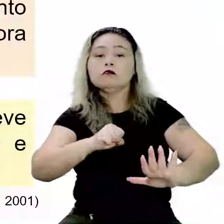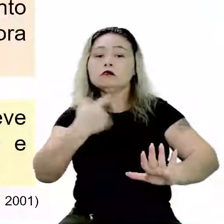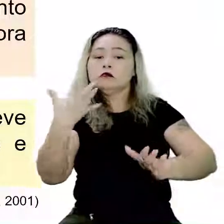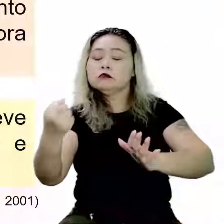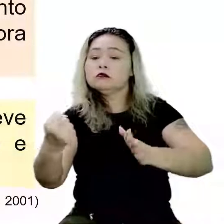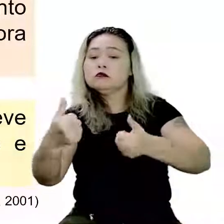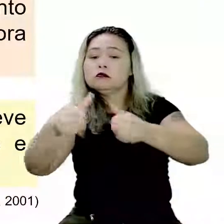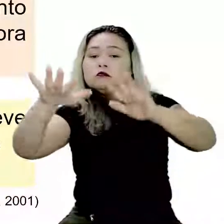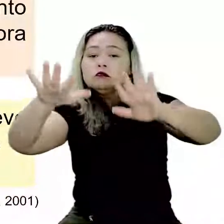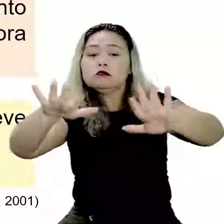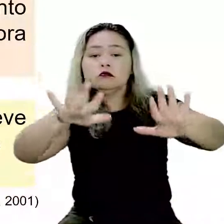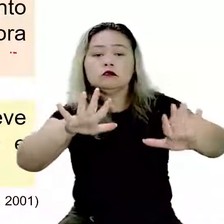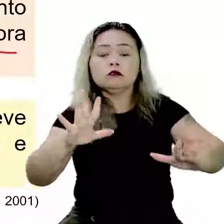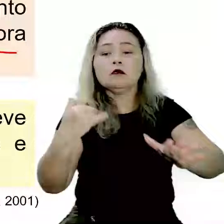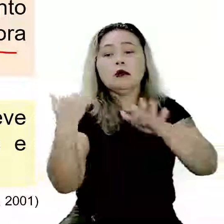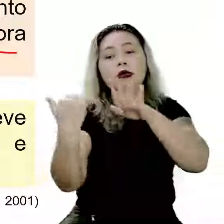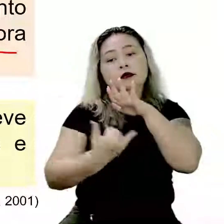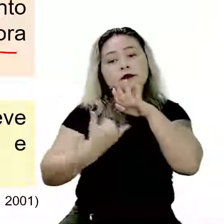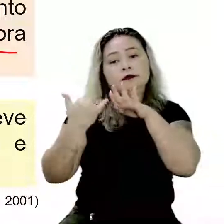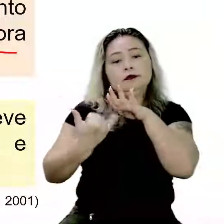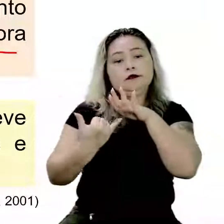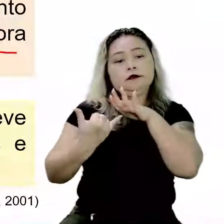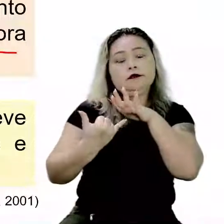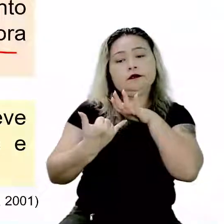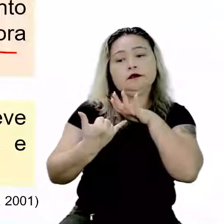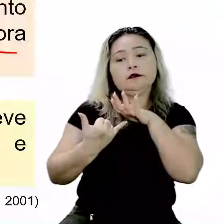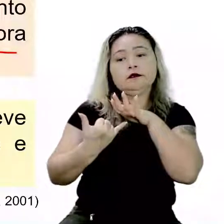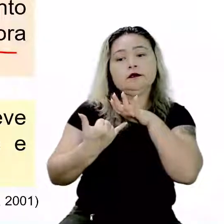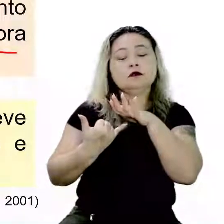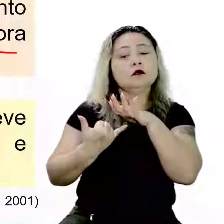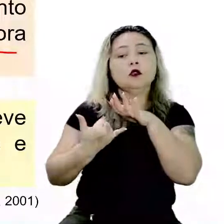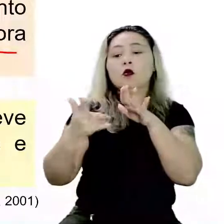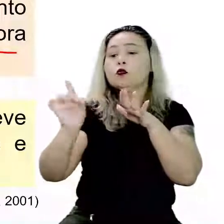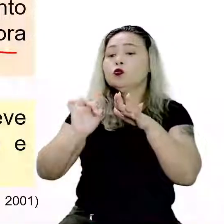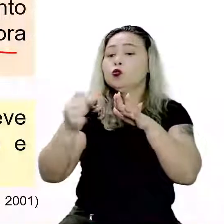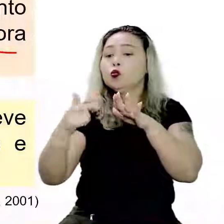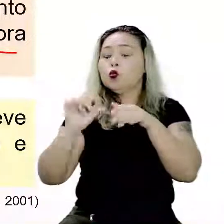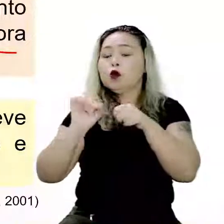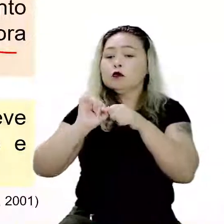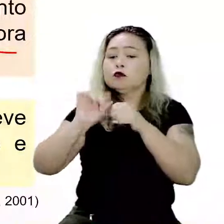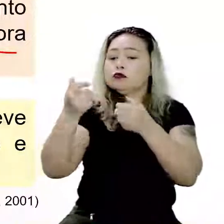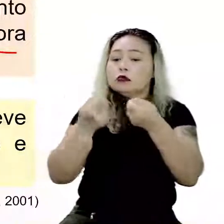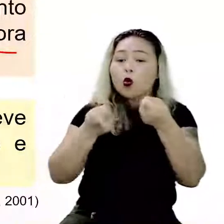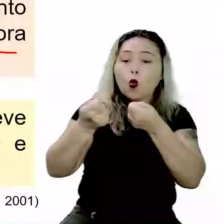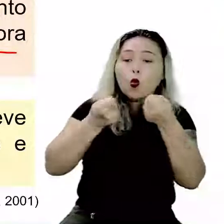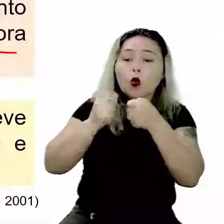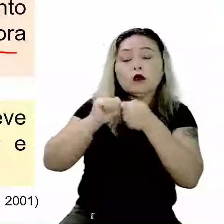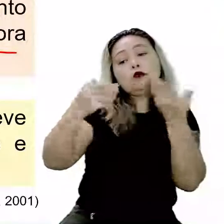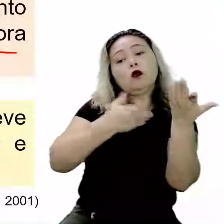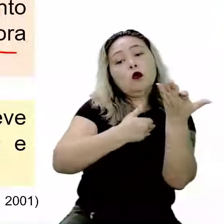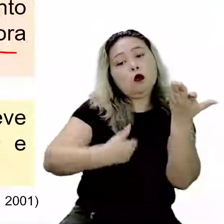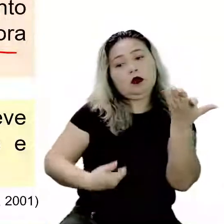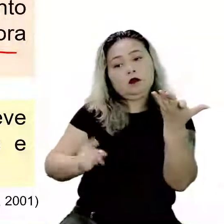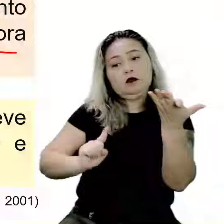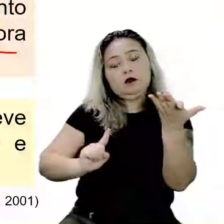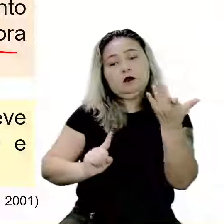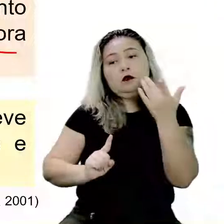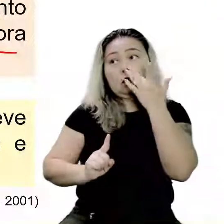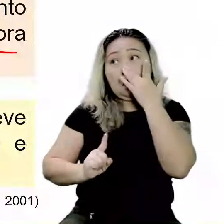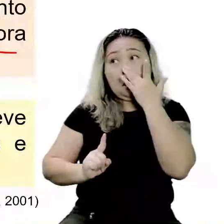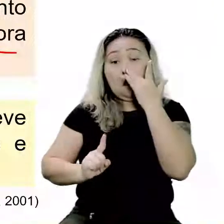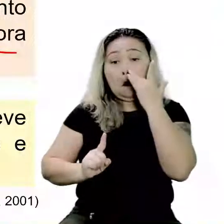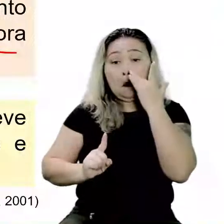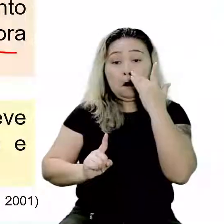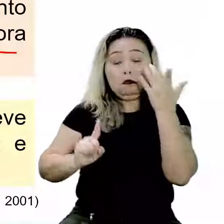reconhecendo assentamentos informais, ou seja, que não estavam nas áreas controladas pelo governo. O